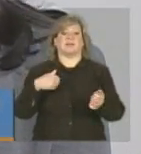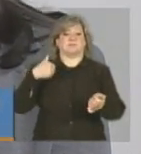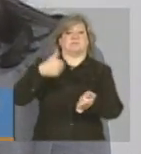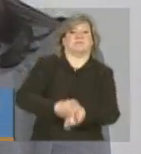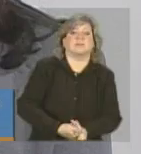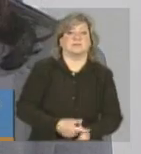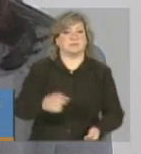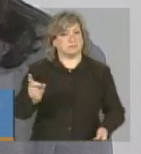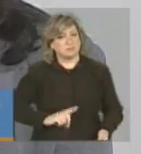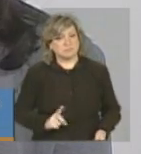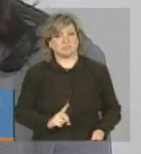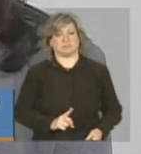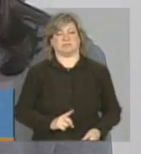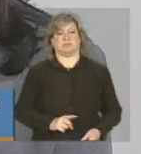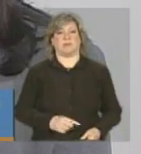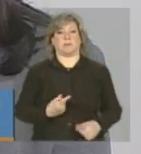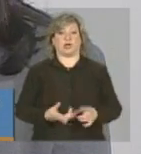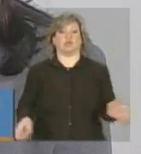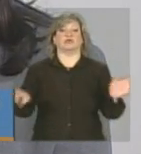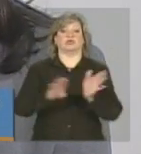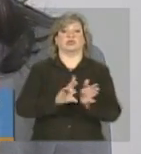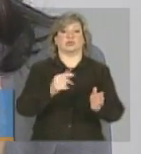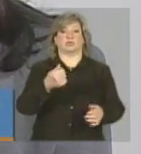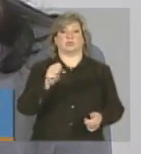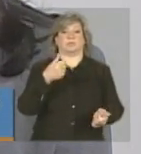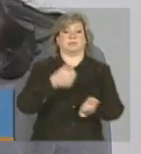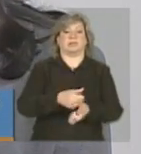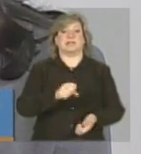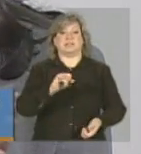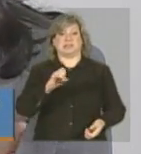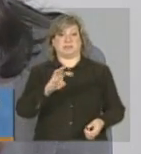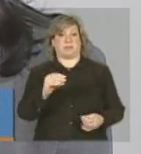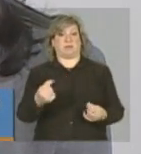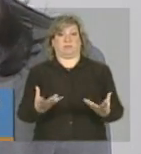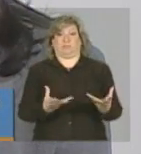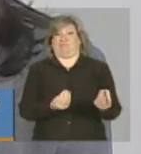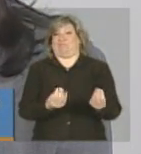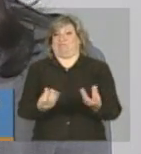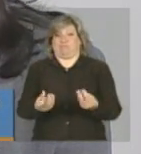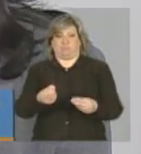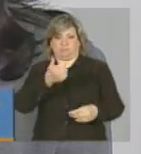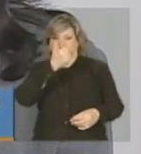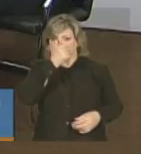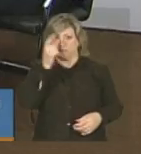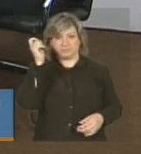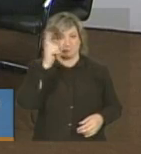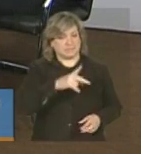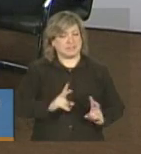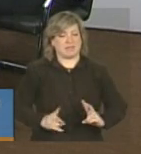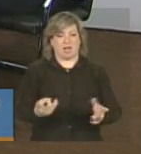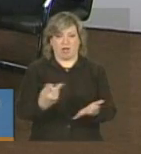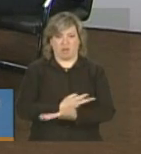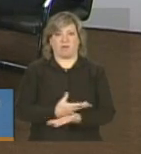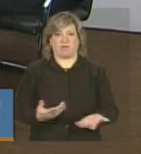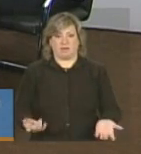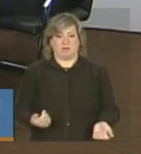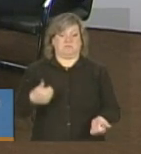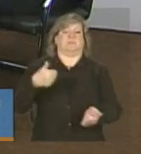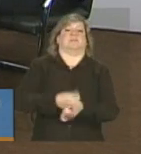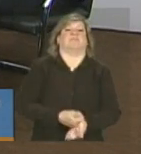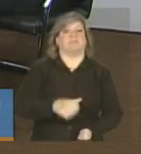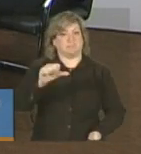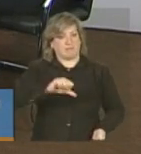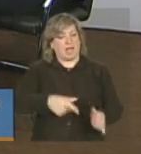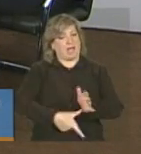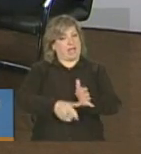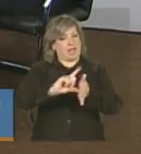né? Porque se chegar no dia 18, o sistema vai estar absolutamente carregado, como acontece sempre na reta final dos